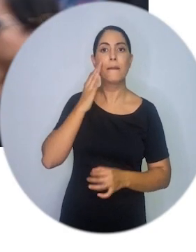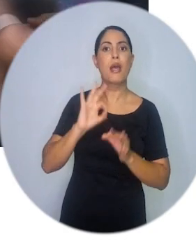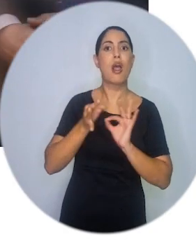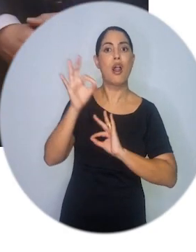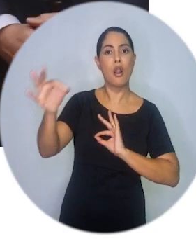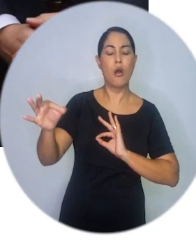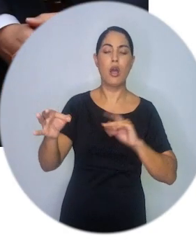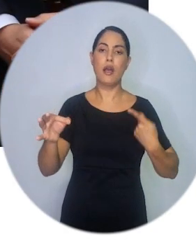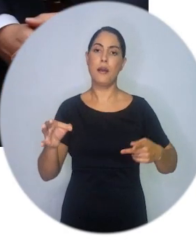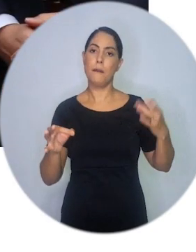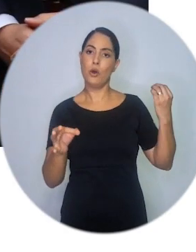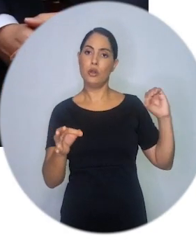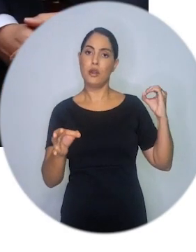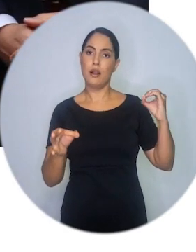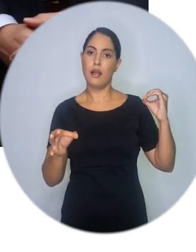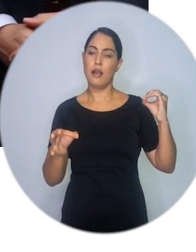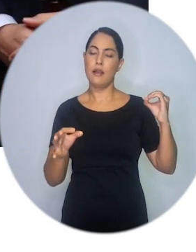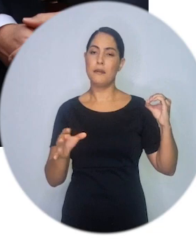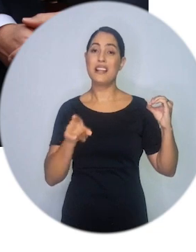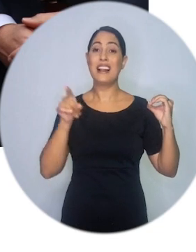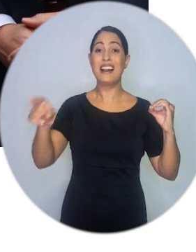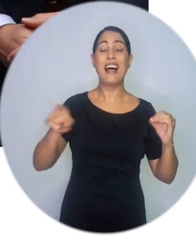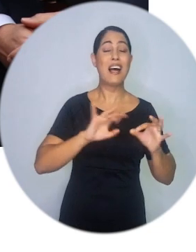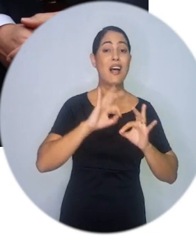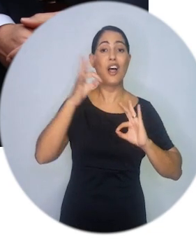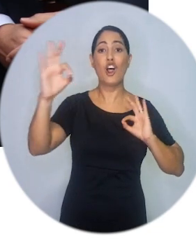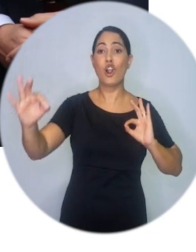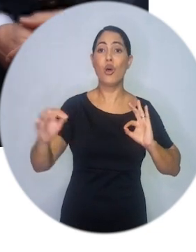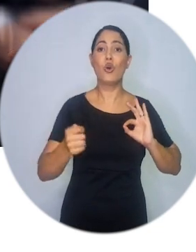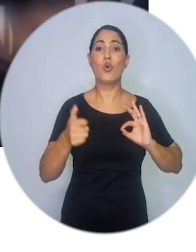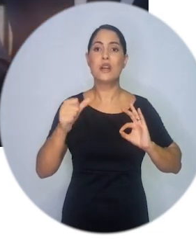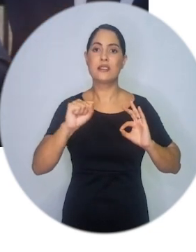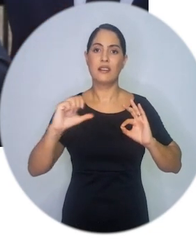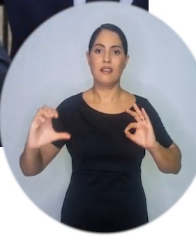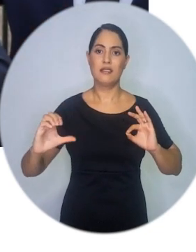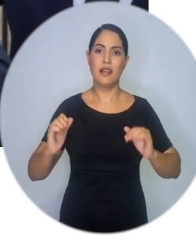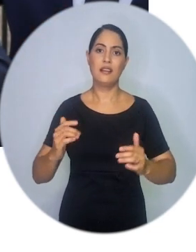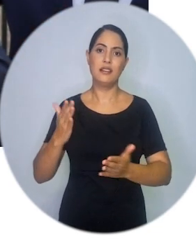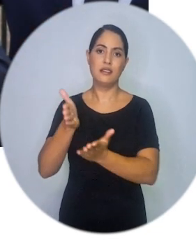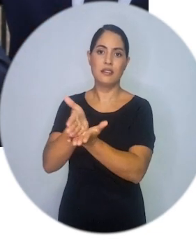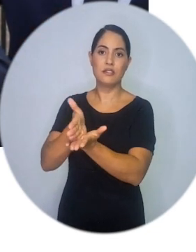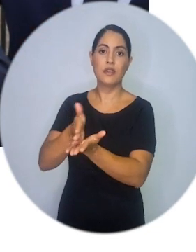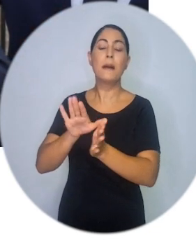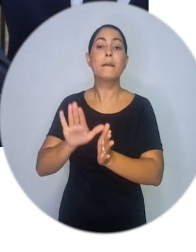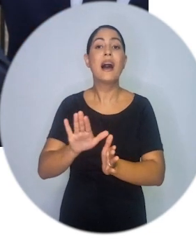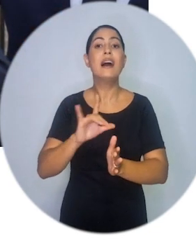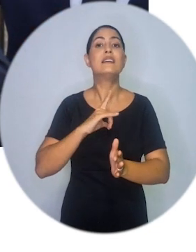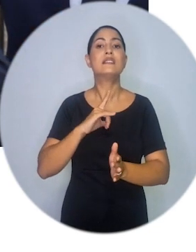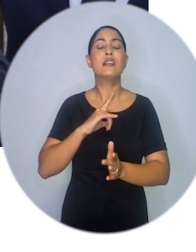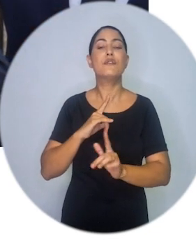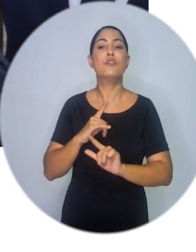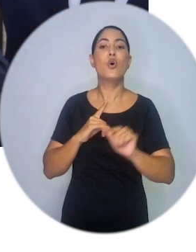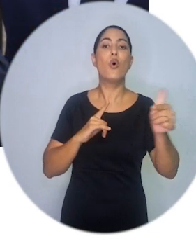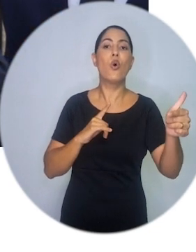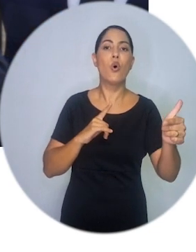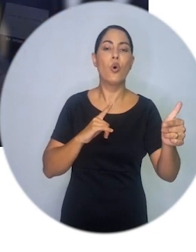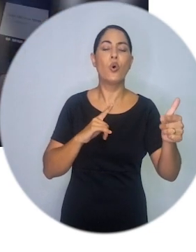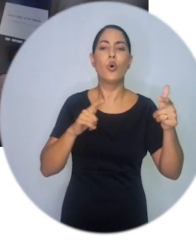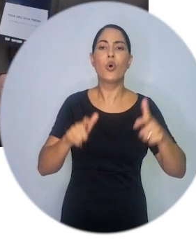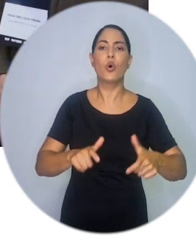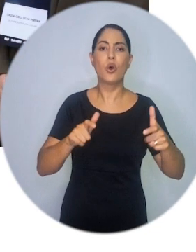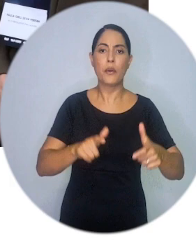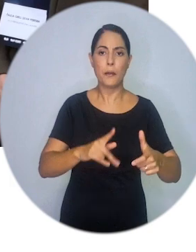na Serra, quase já na divisa com Santa Catarina, e lá fizemos um ato abraçando esse colega. Tivemos um caso em